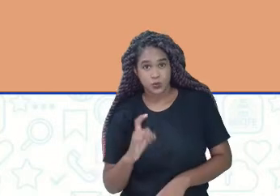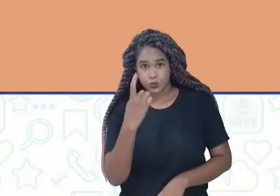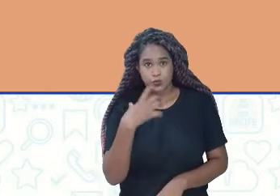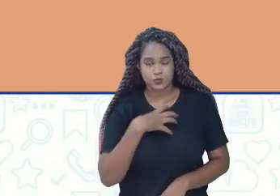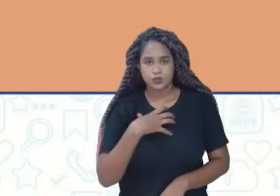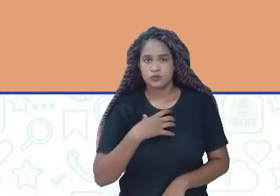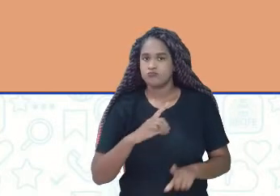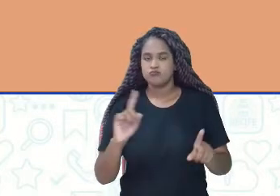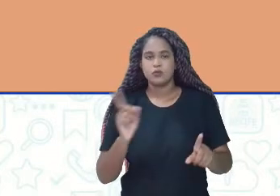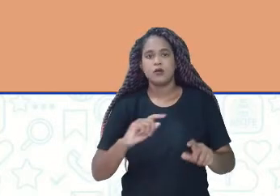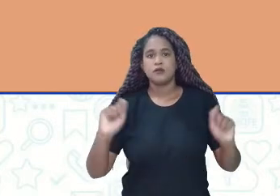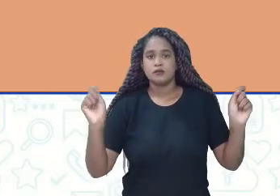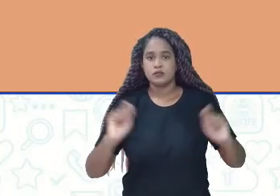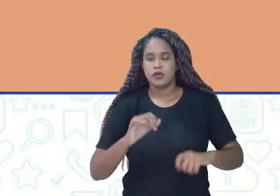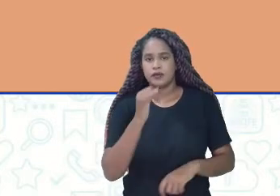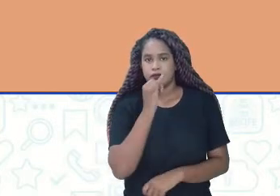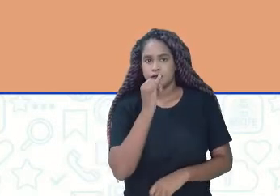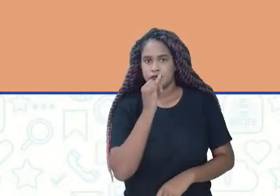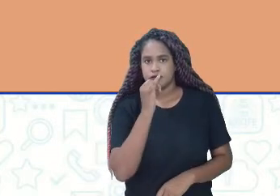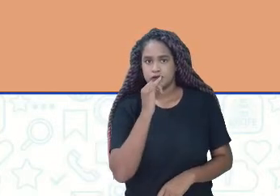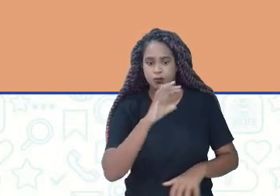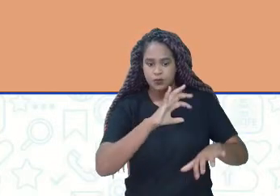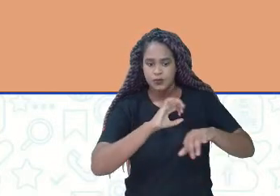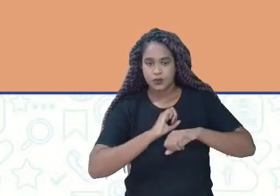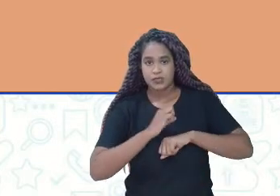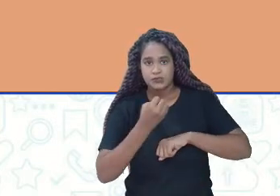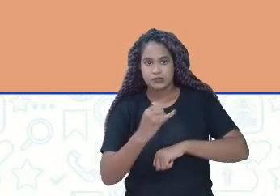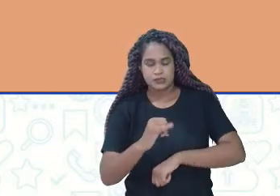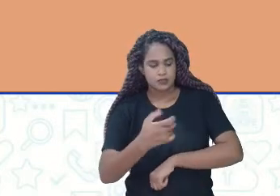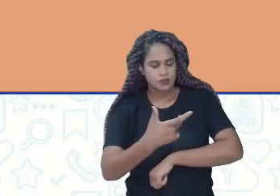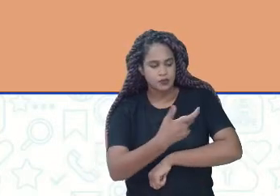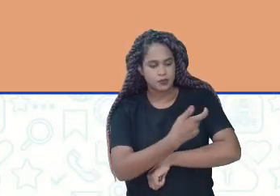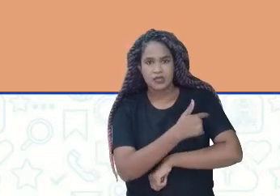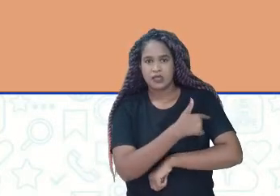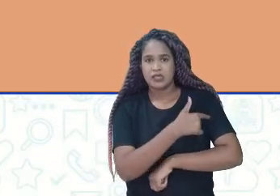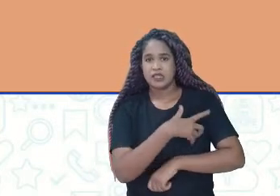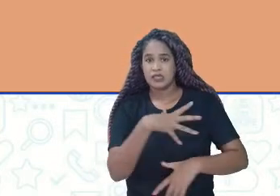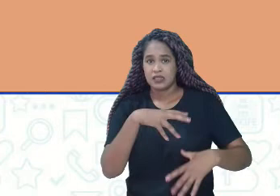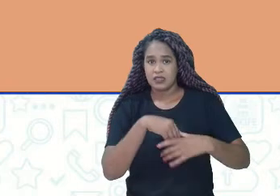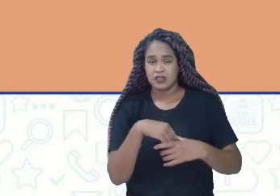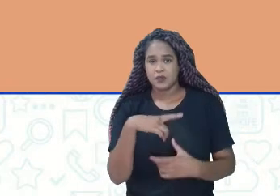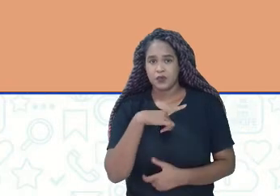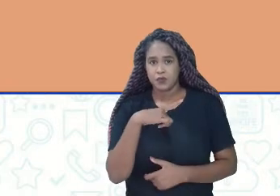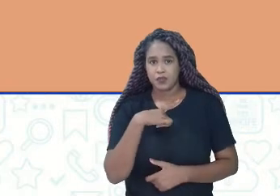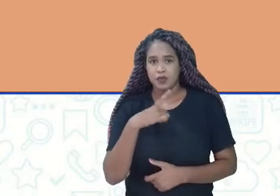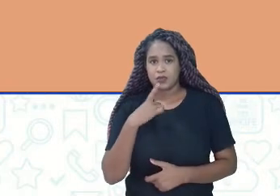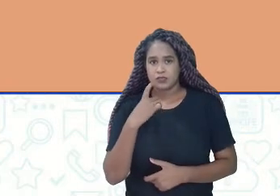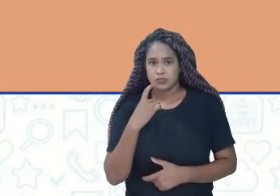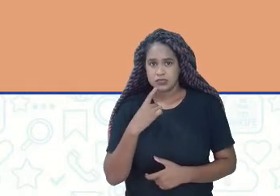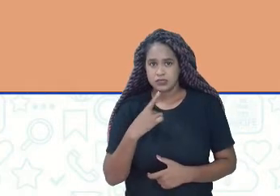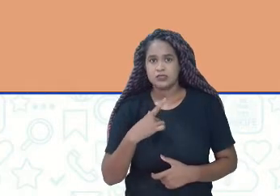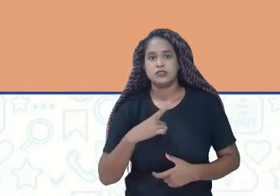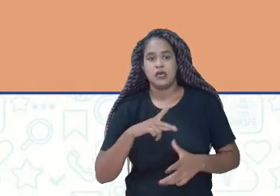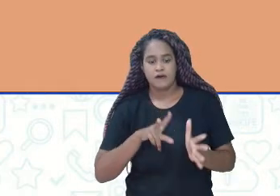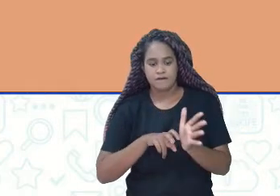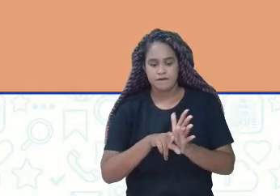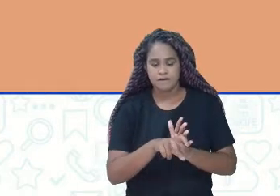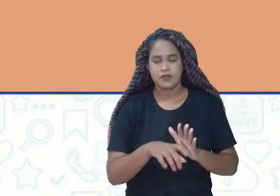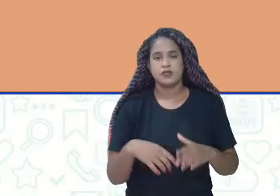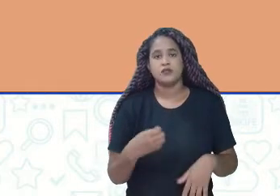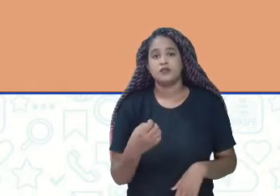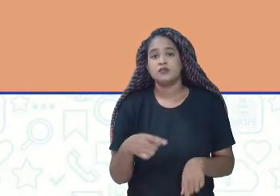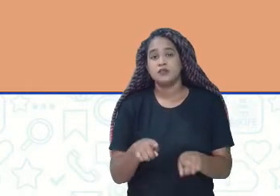contaminação também em transfusão de sangue contaminado, o contato direto ou indireto com feridas